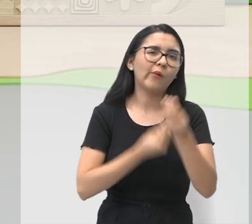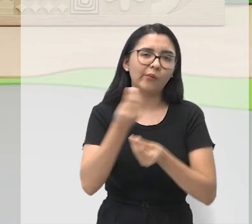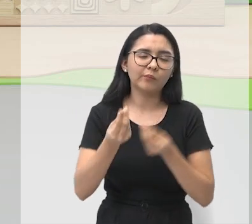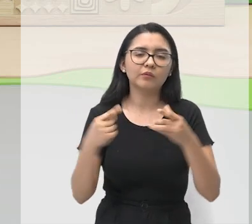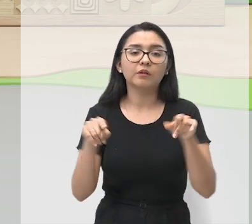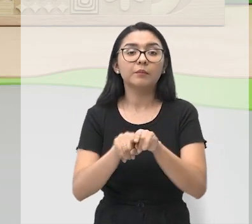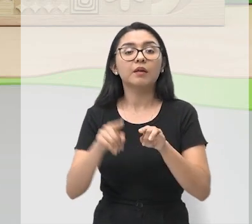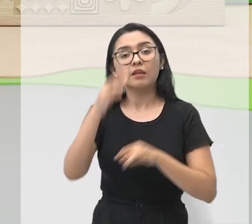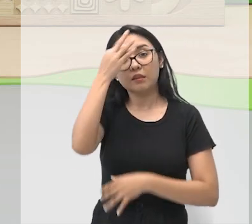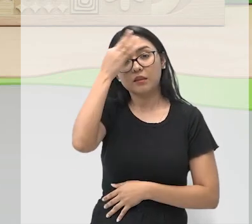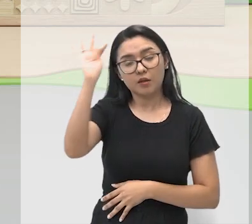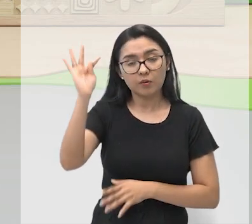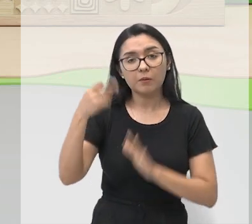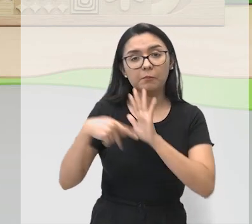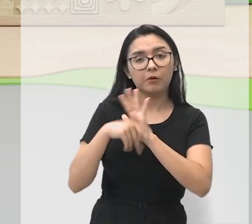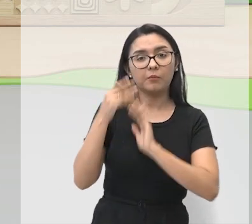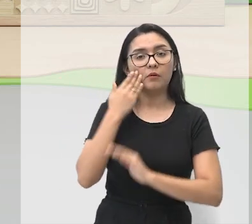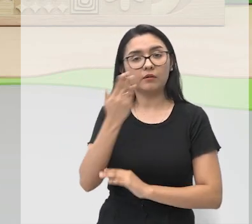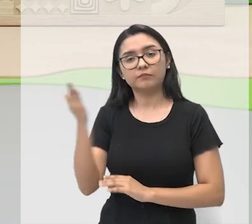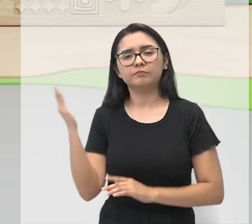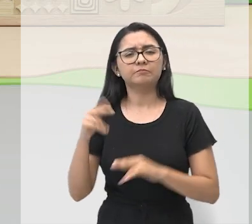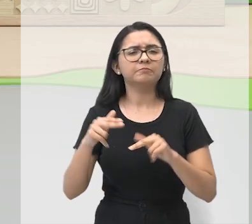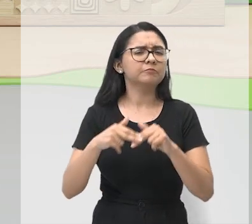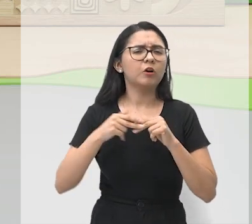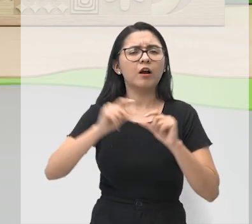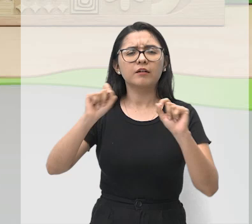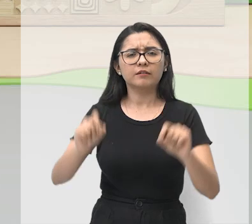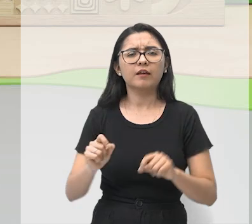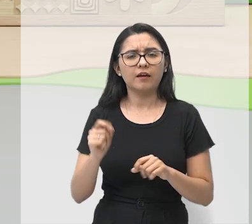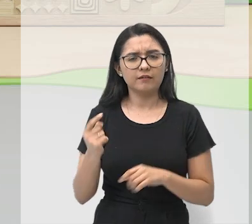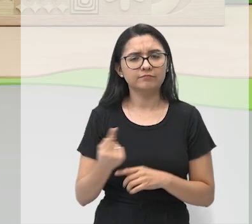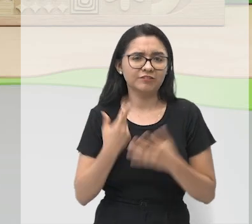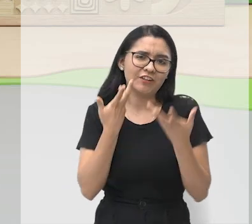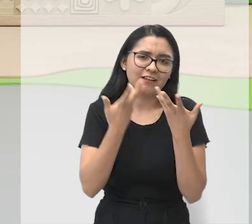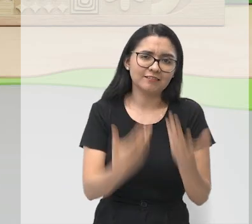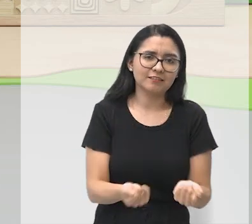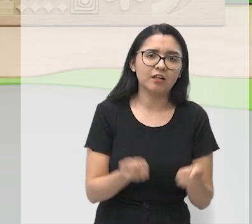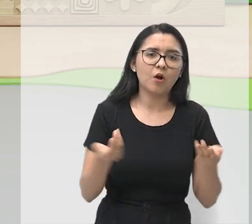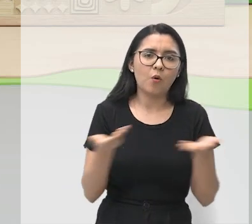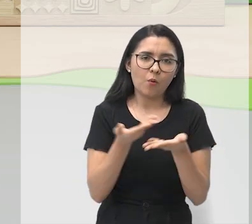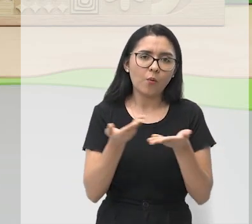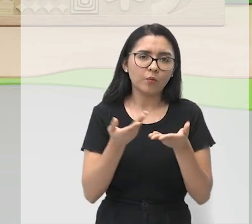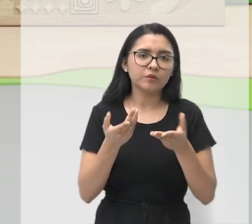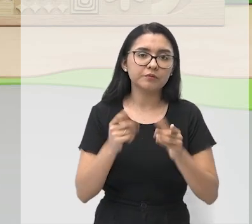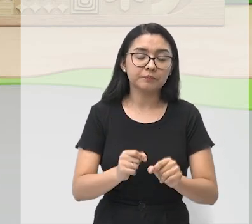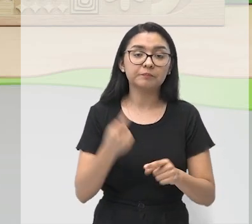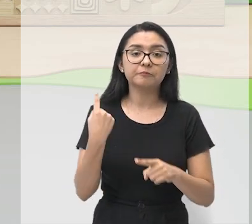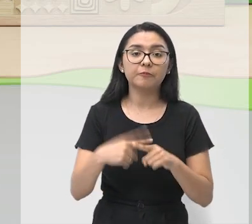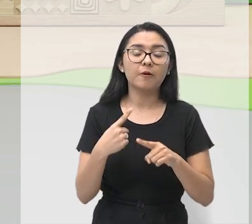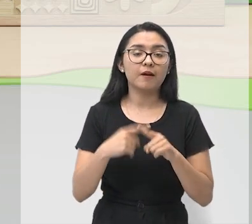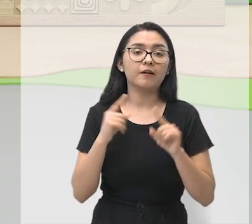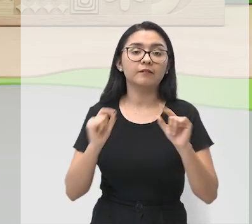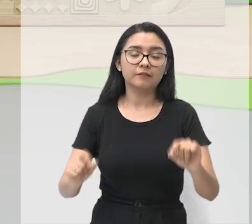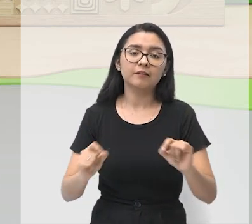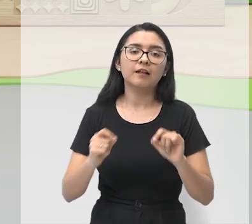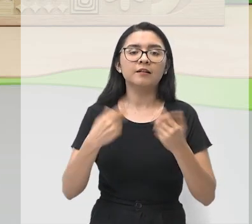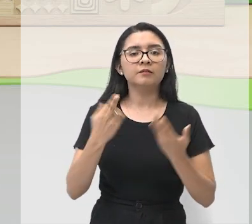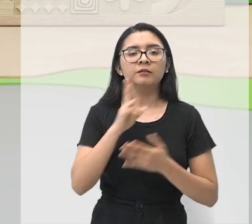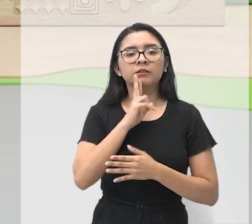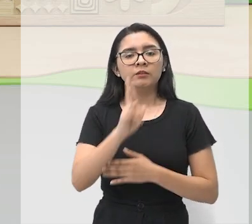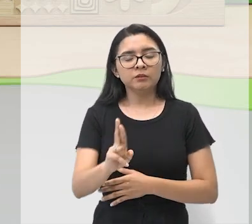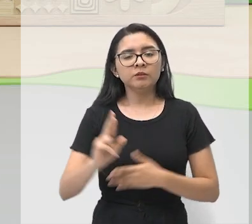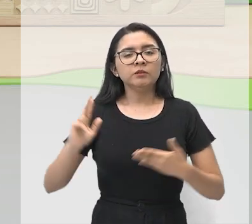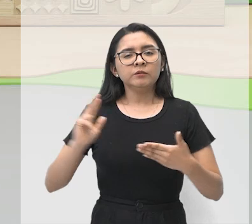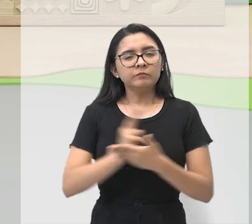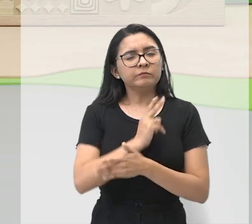teoria do Big Bang, por que ela é uma das mais aceitas, professora? Porque ela traz resposta